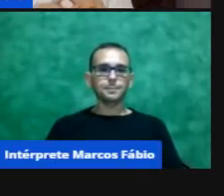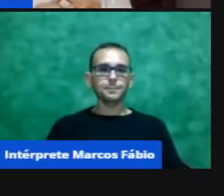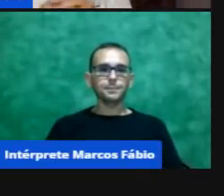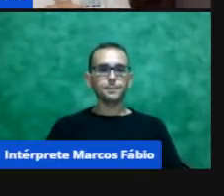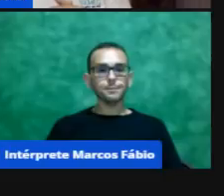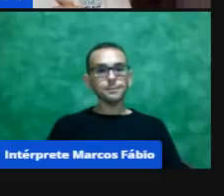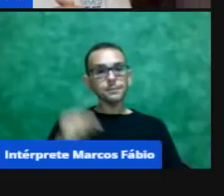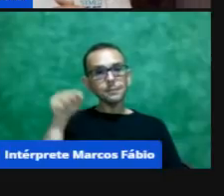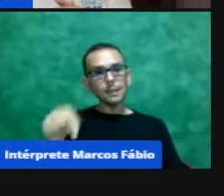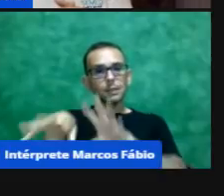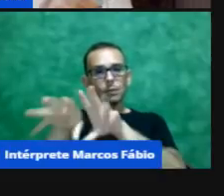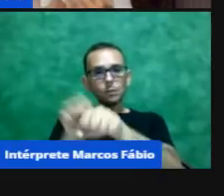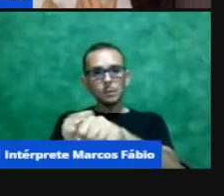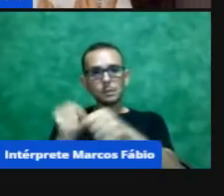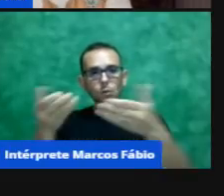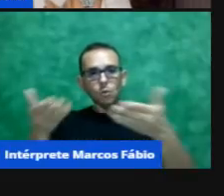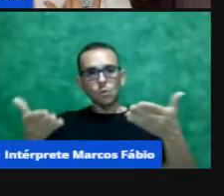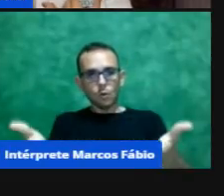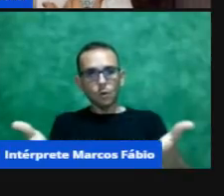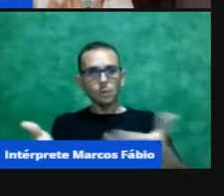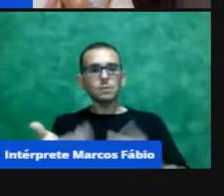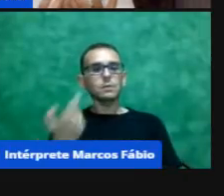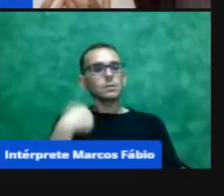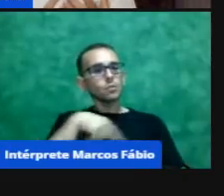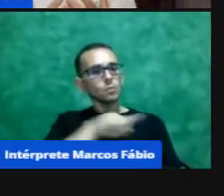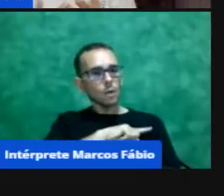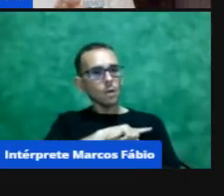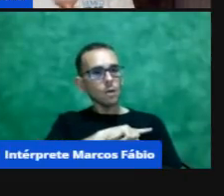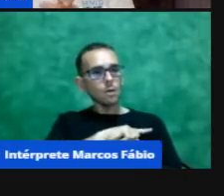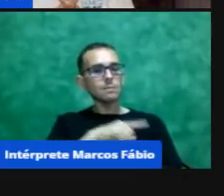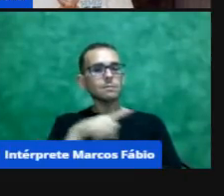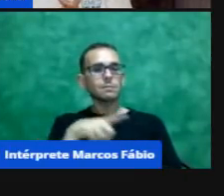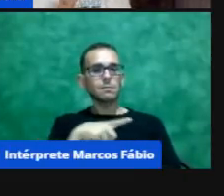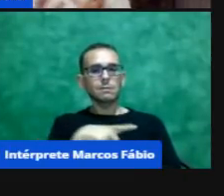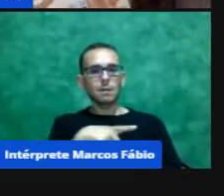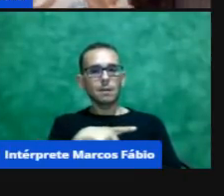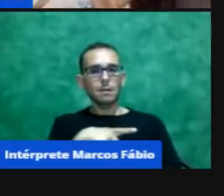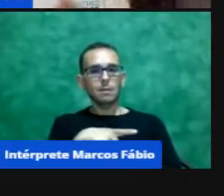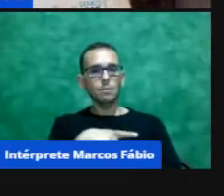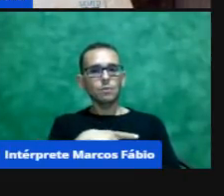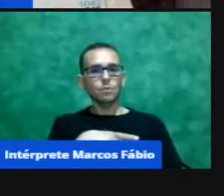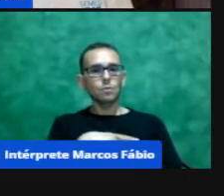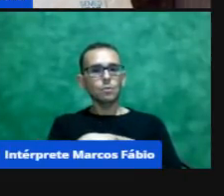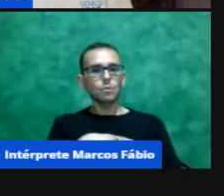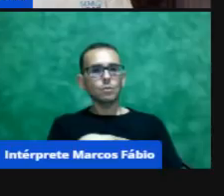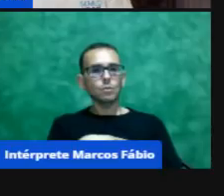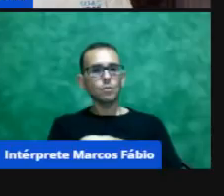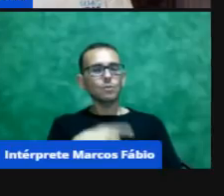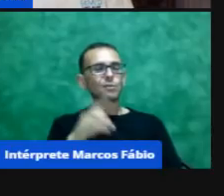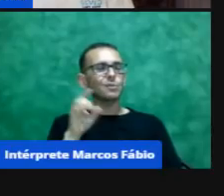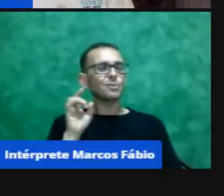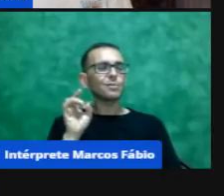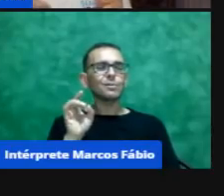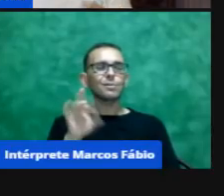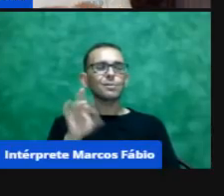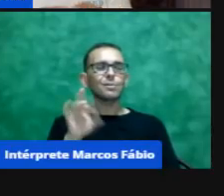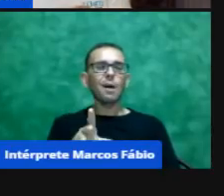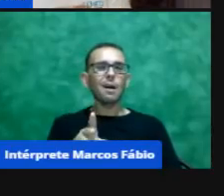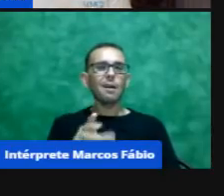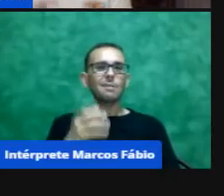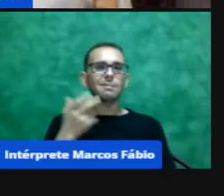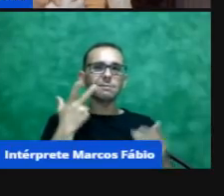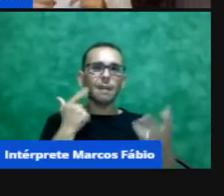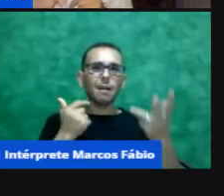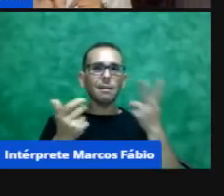Nesta formação hoje, nós somos apenas meros coadjuvantes. Os